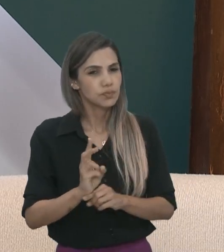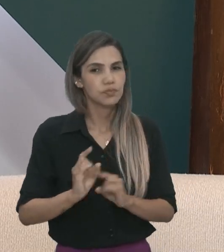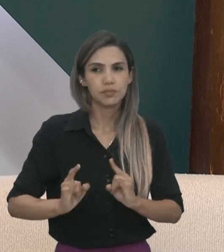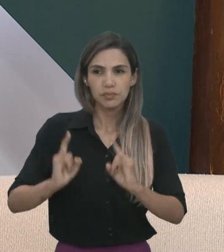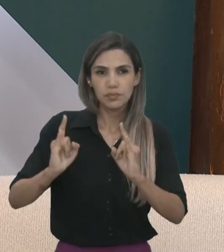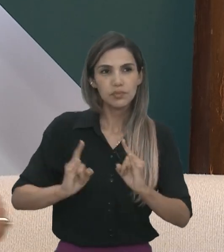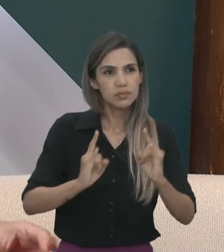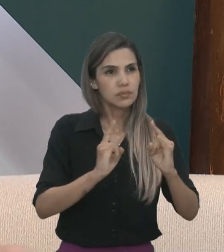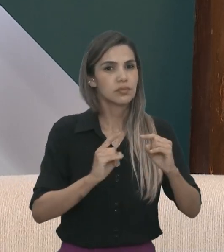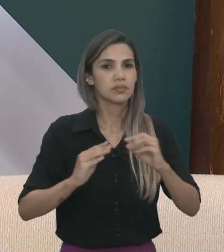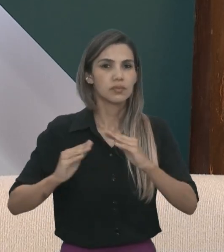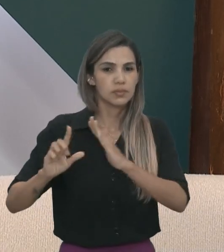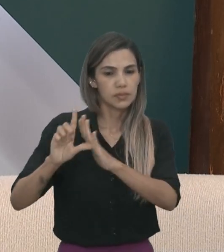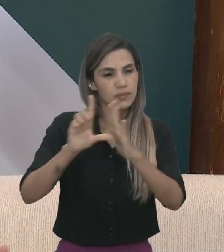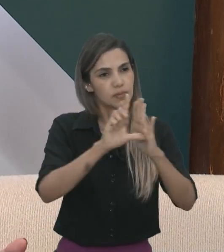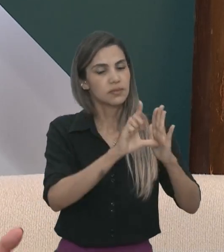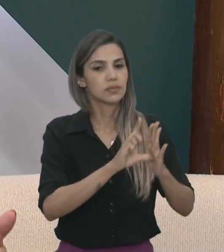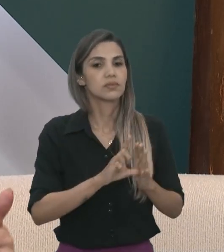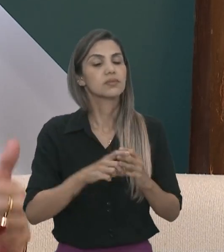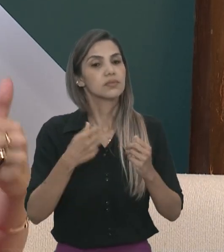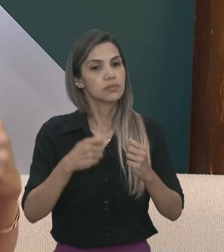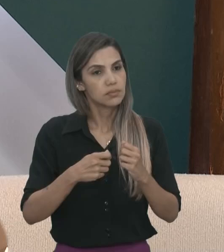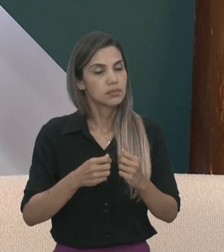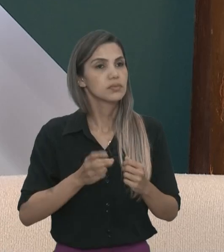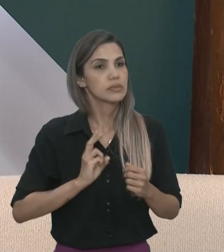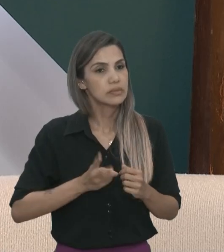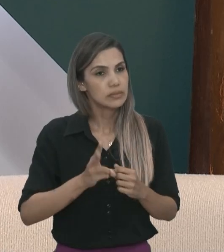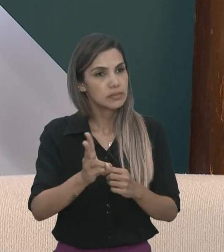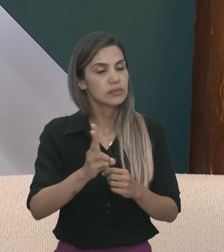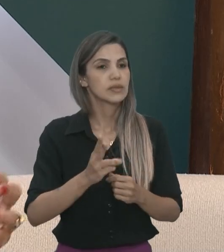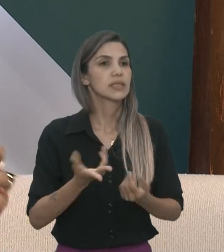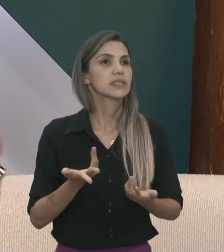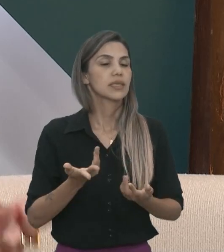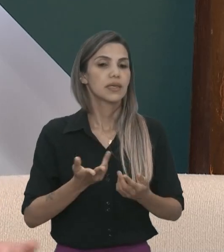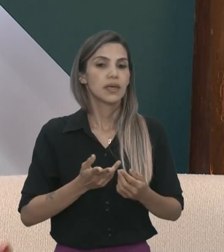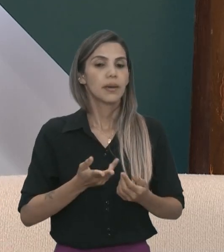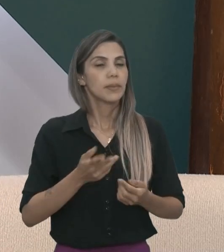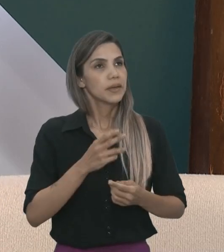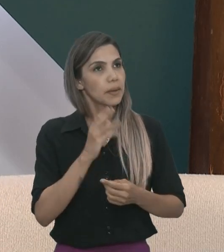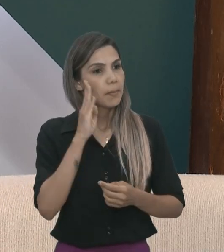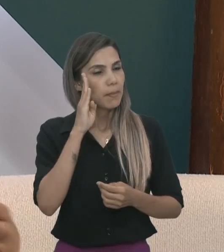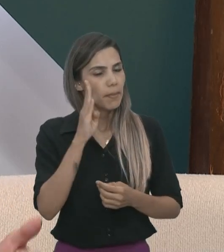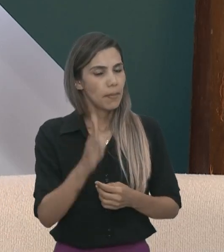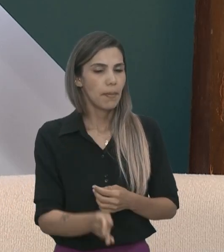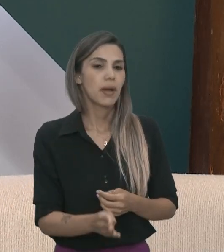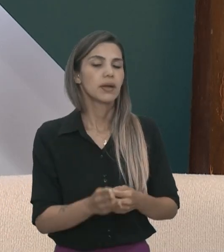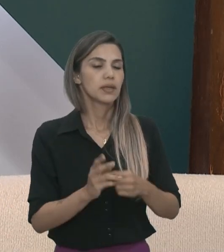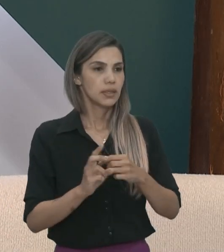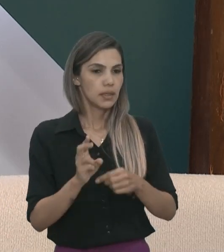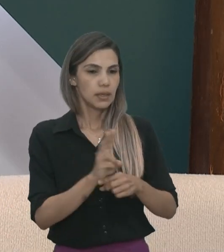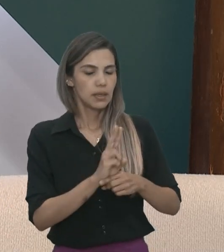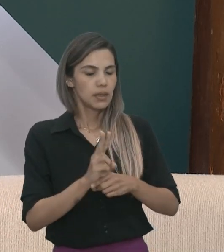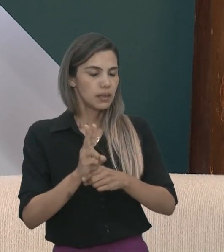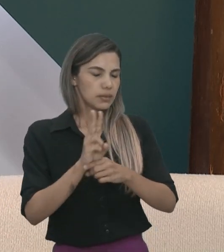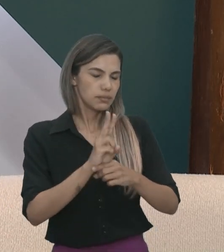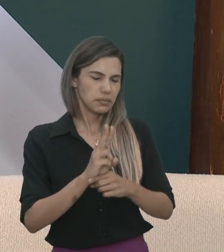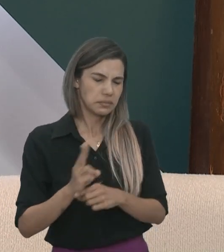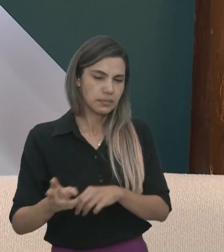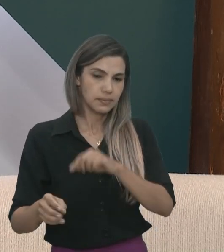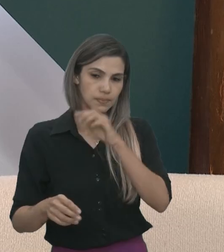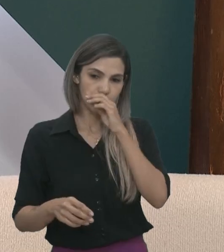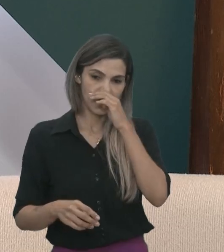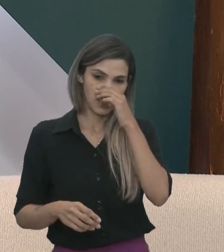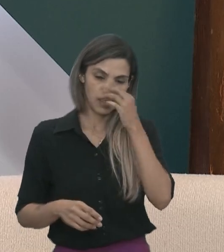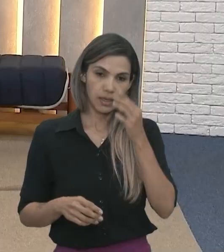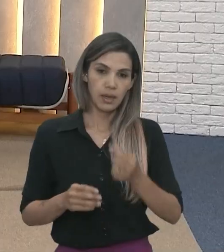Seriam inspeções regulares e que seriam fiscalizadas por algum órgão, né, ou estadual ou municipal. Inclusive, em